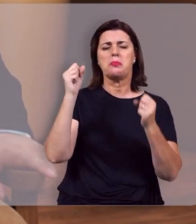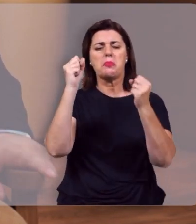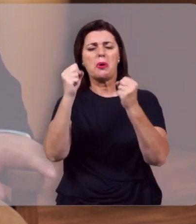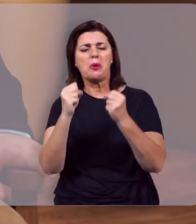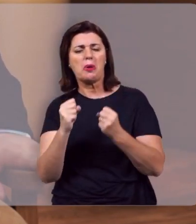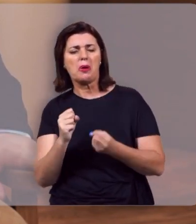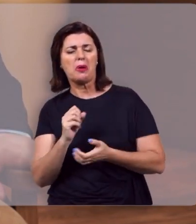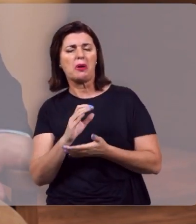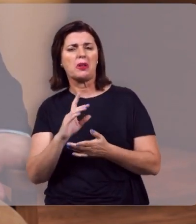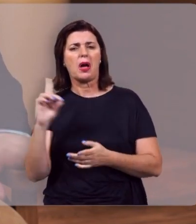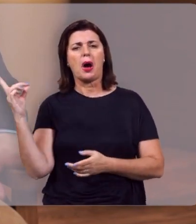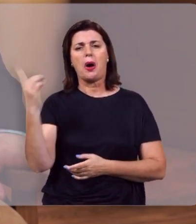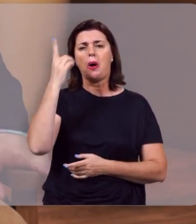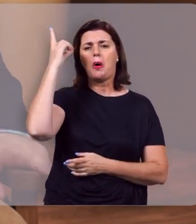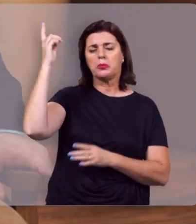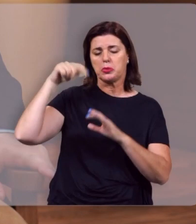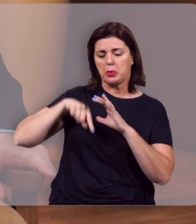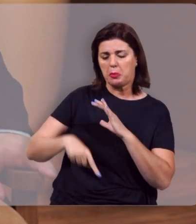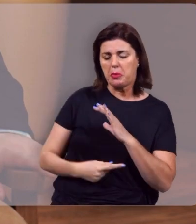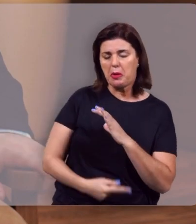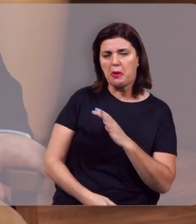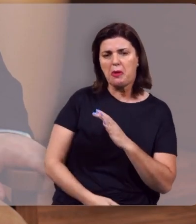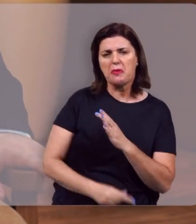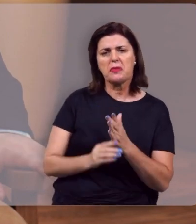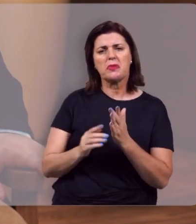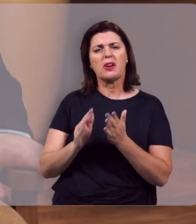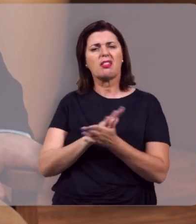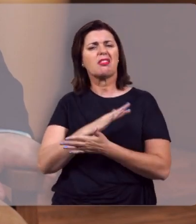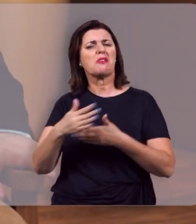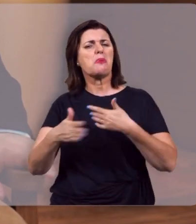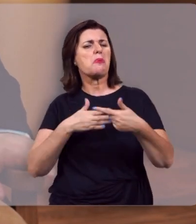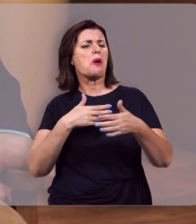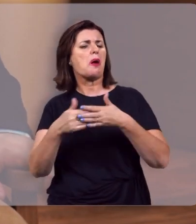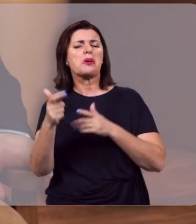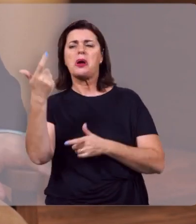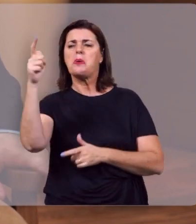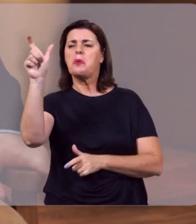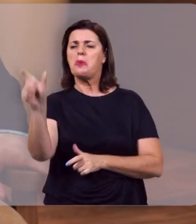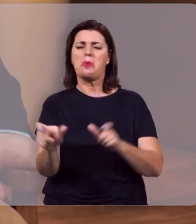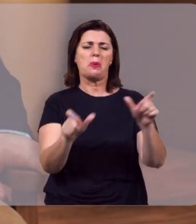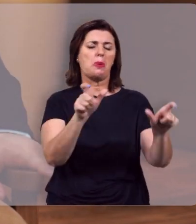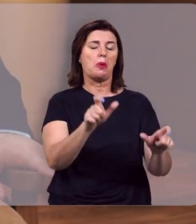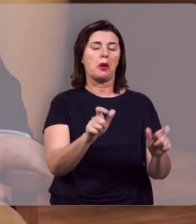nem poderes, nem altura, nem profundidade, nem qualquer outra